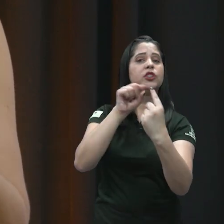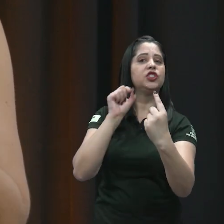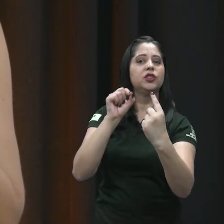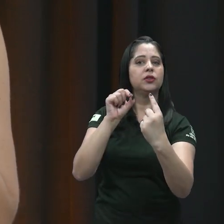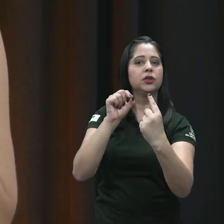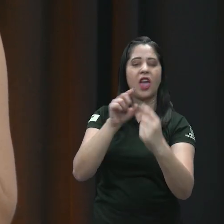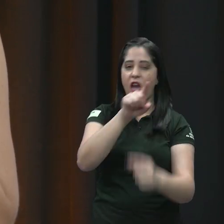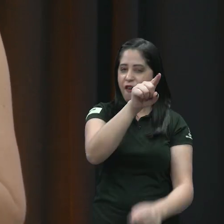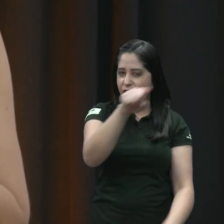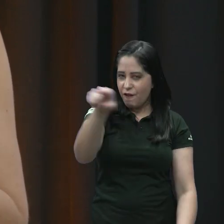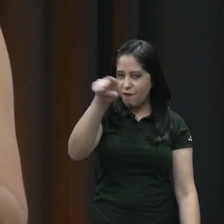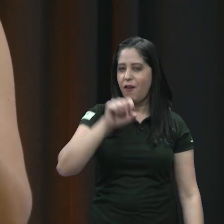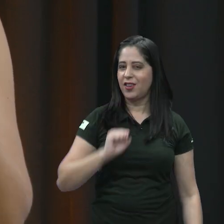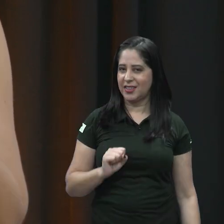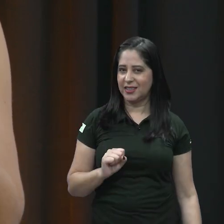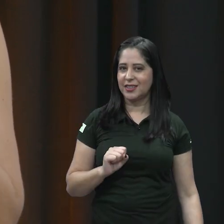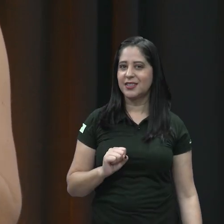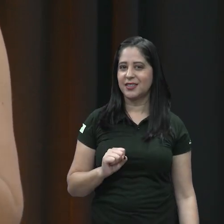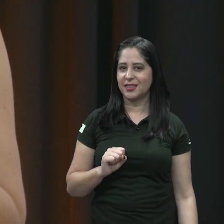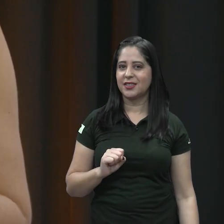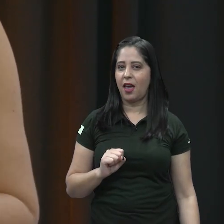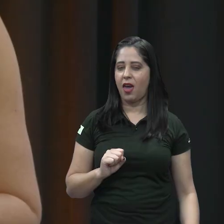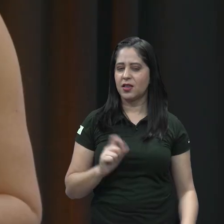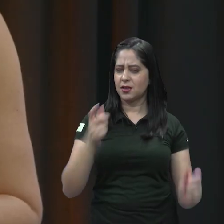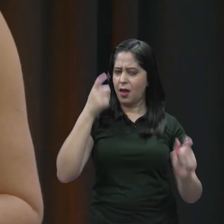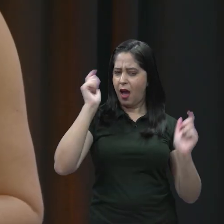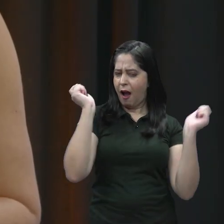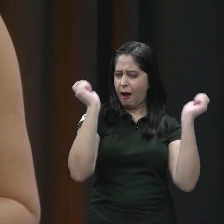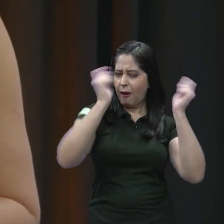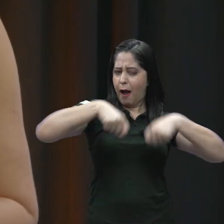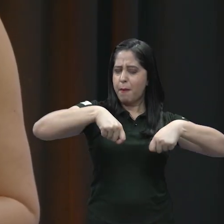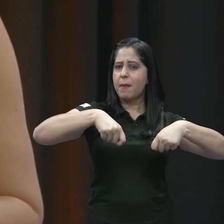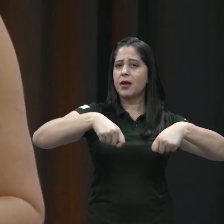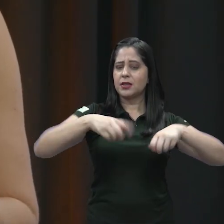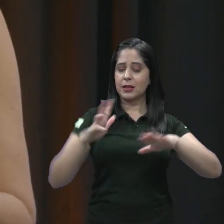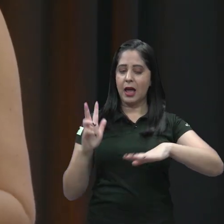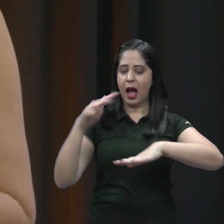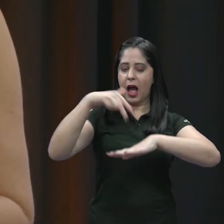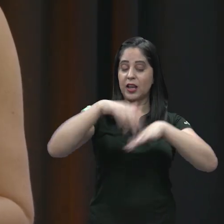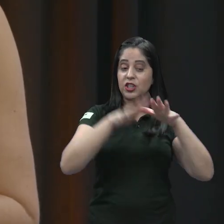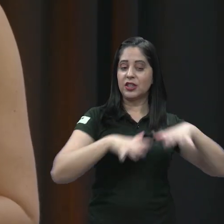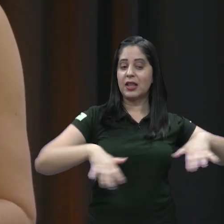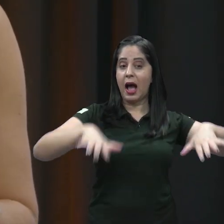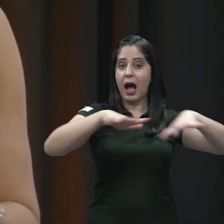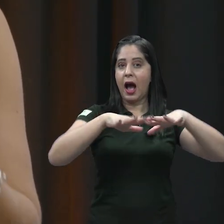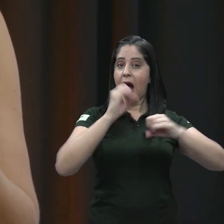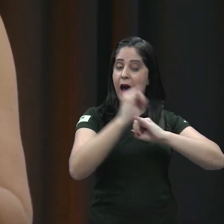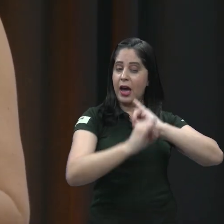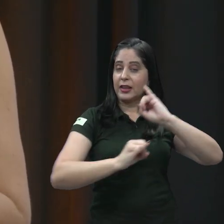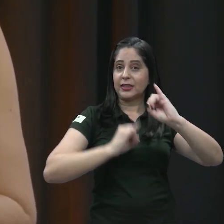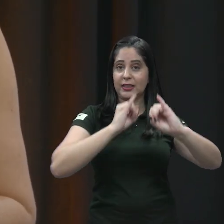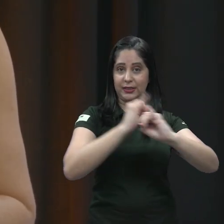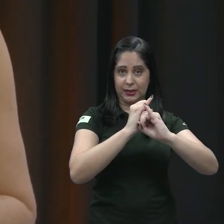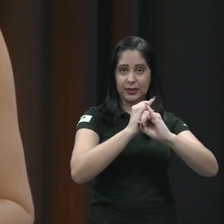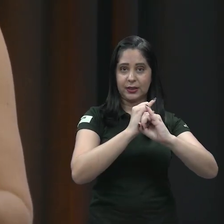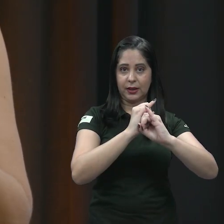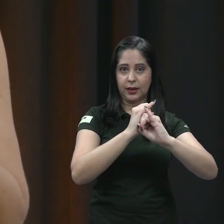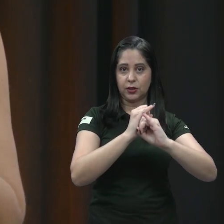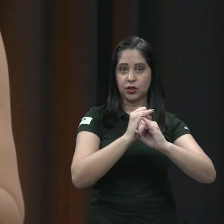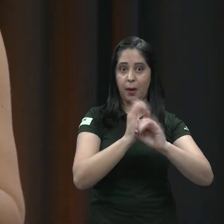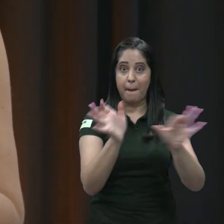captar cada um de vocês e explorar o potencial das mídias digital para criar conexões